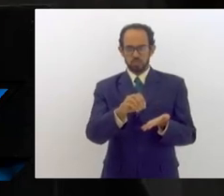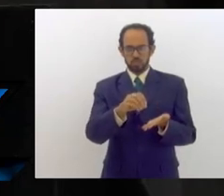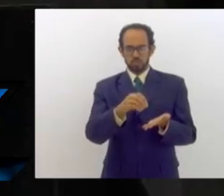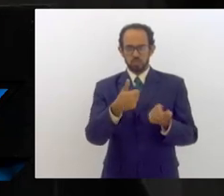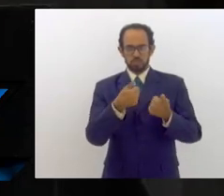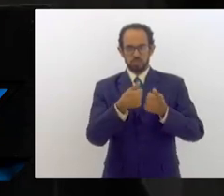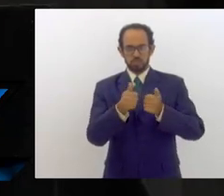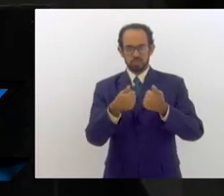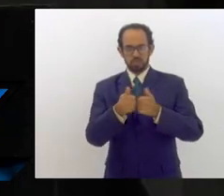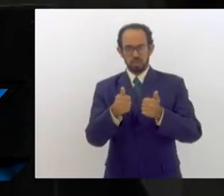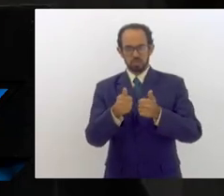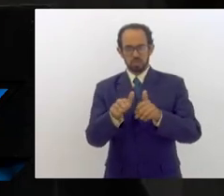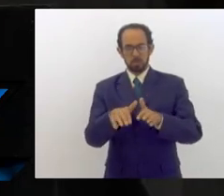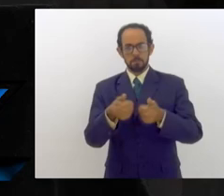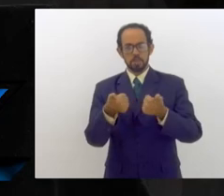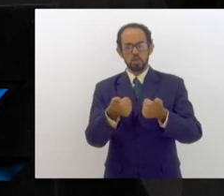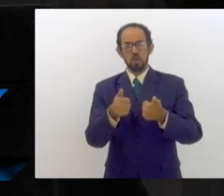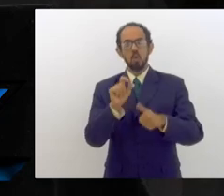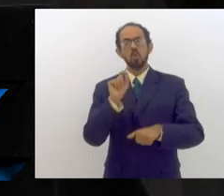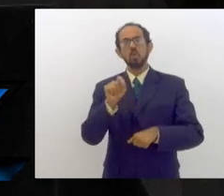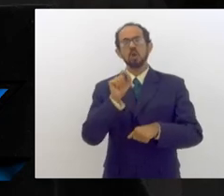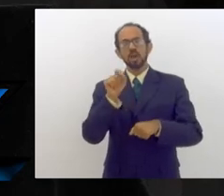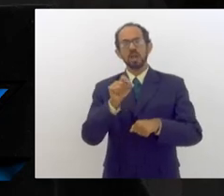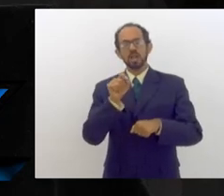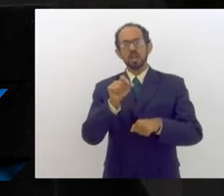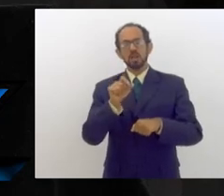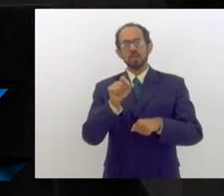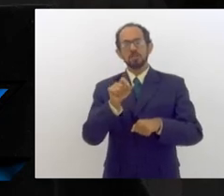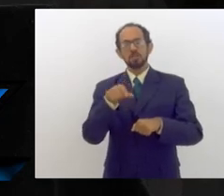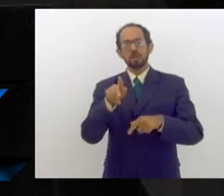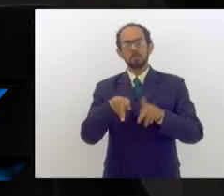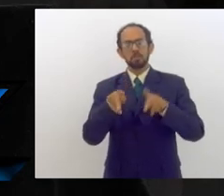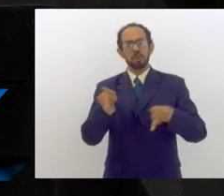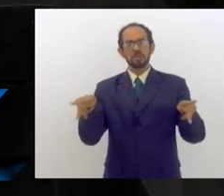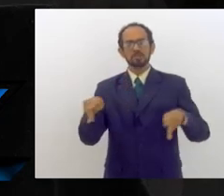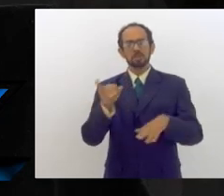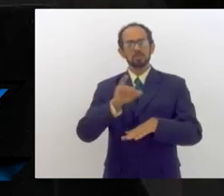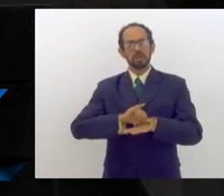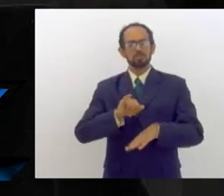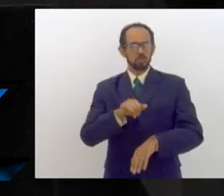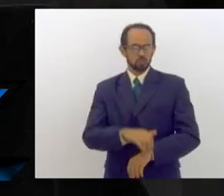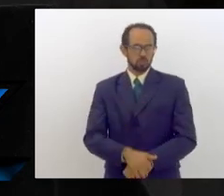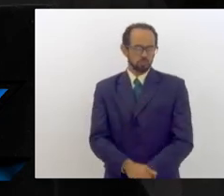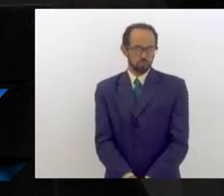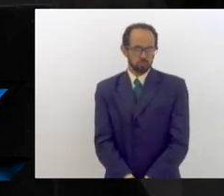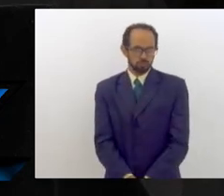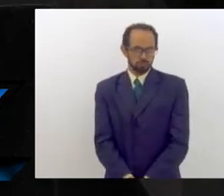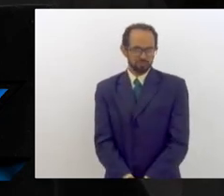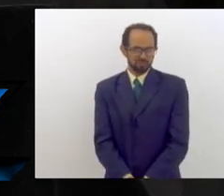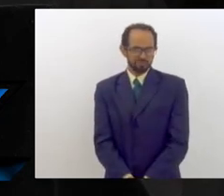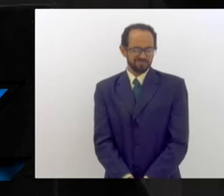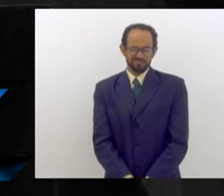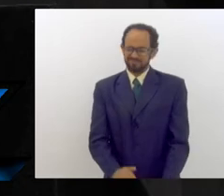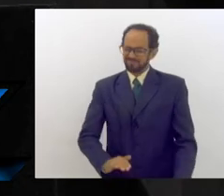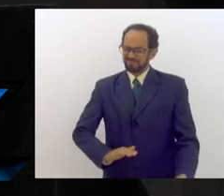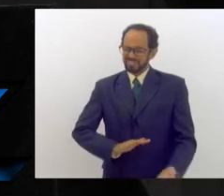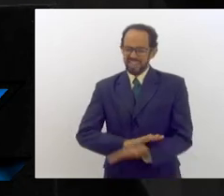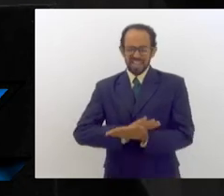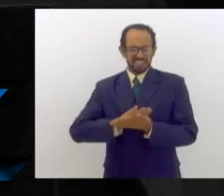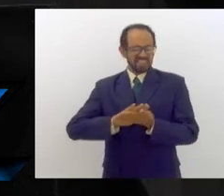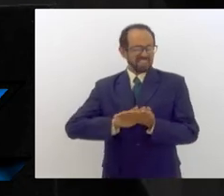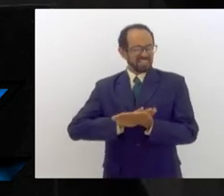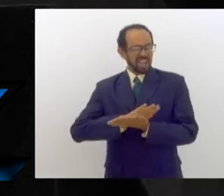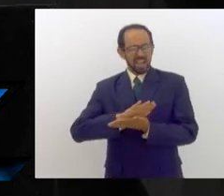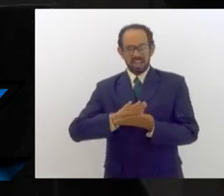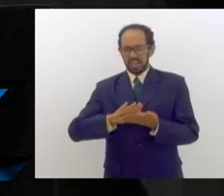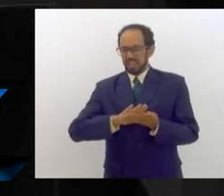o que que melhorou para a população da região metropolitana nada eu não sei dizer nada